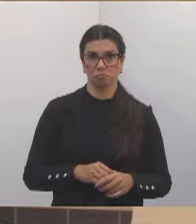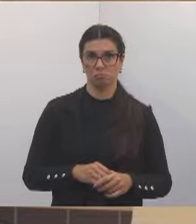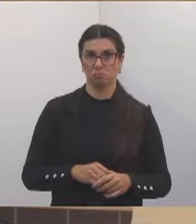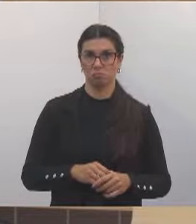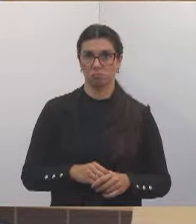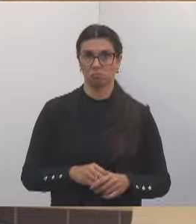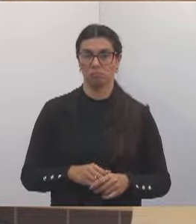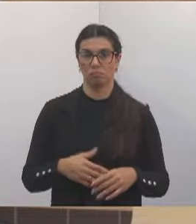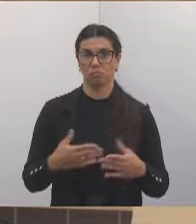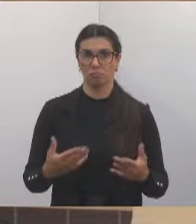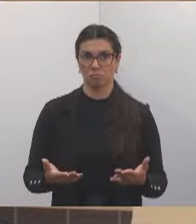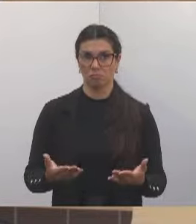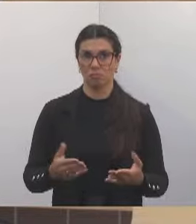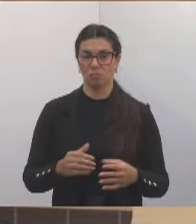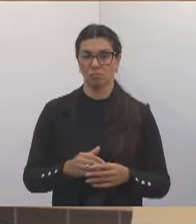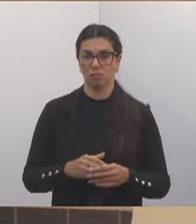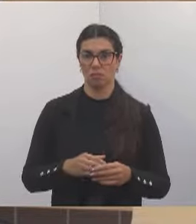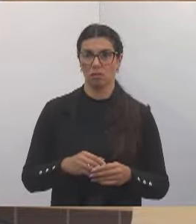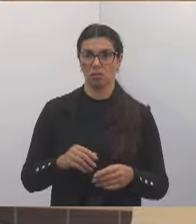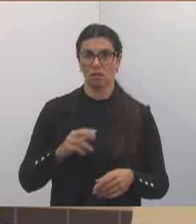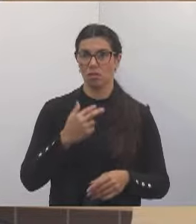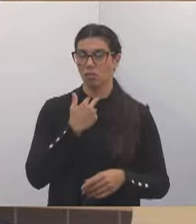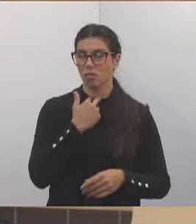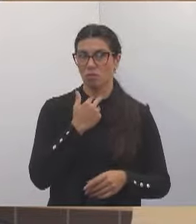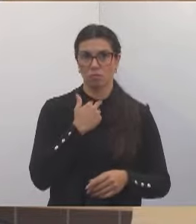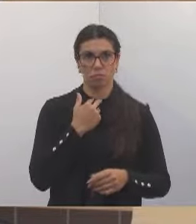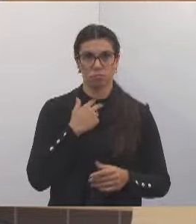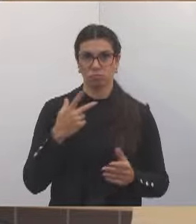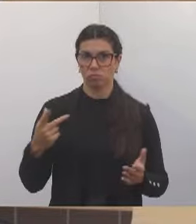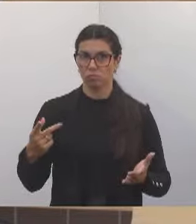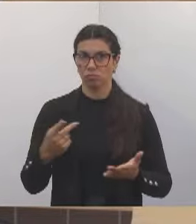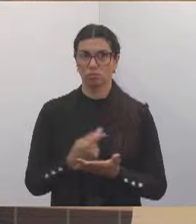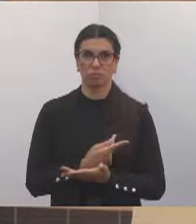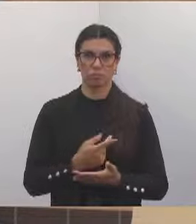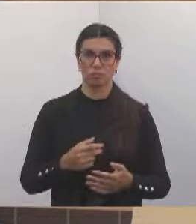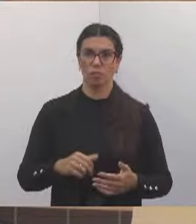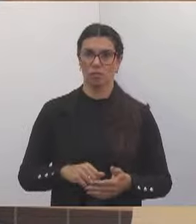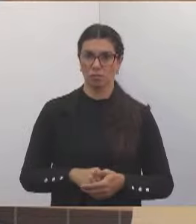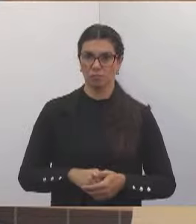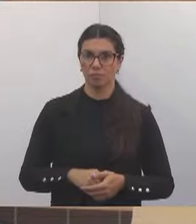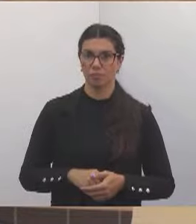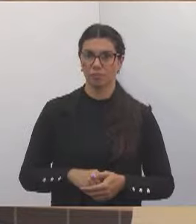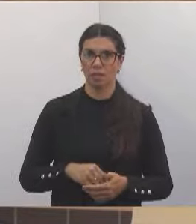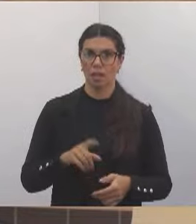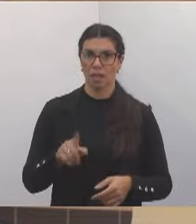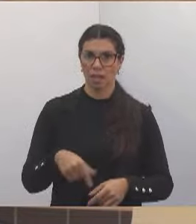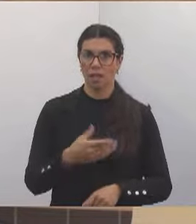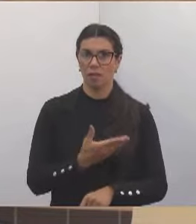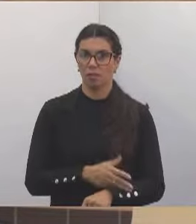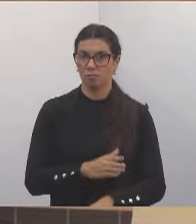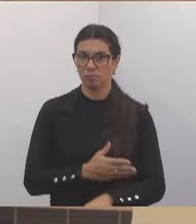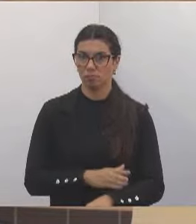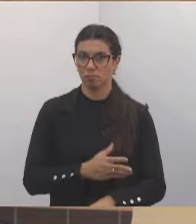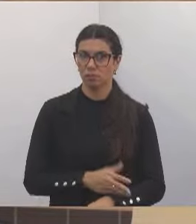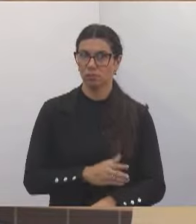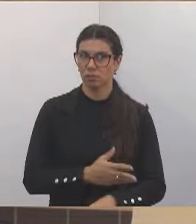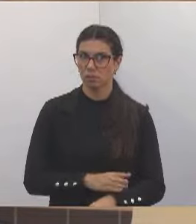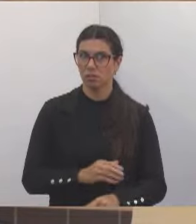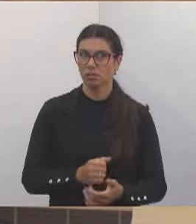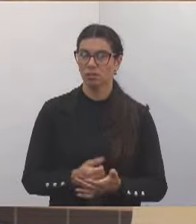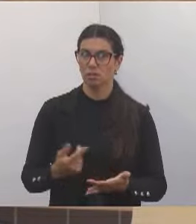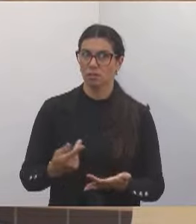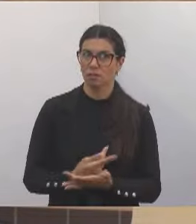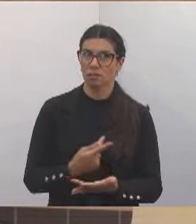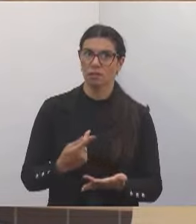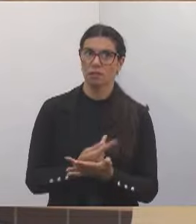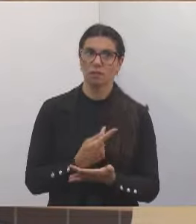é? Então, isso não pode ser tolerado. É uma prática que afronta os princípios da